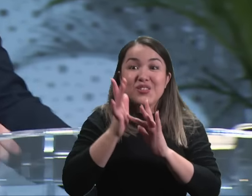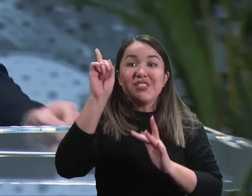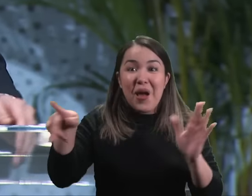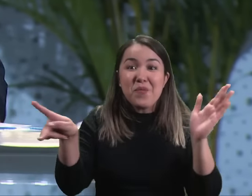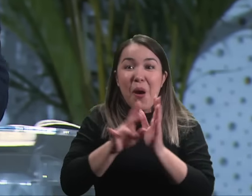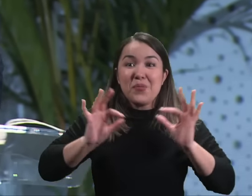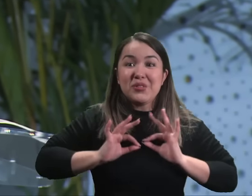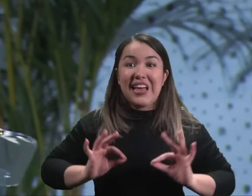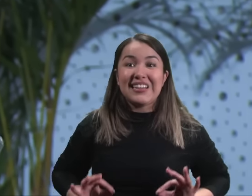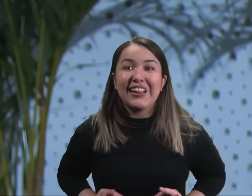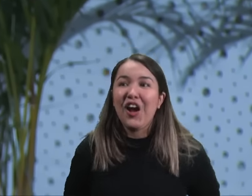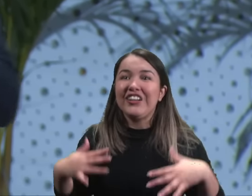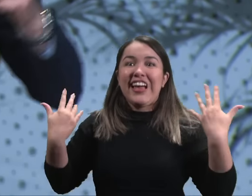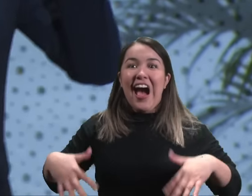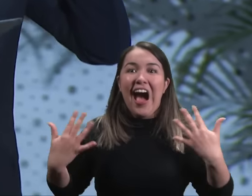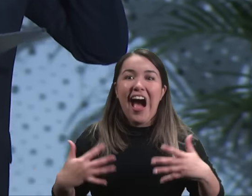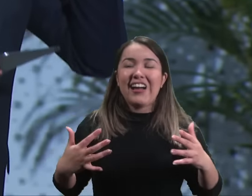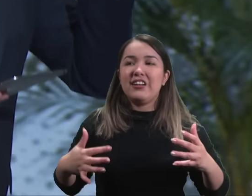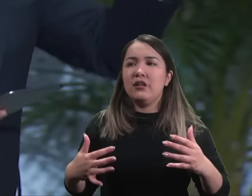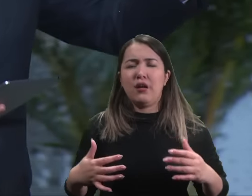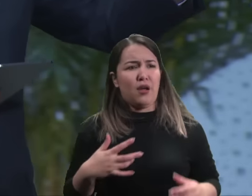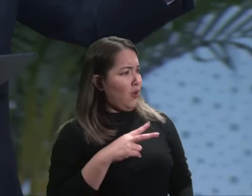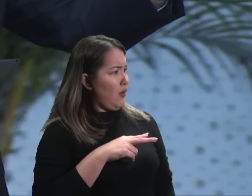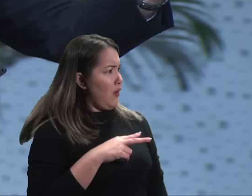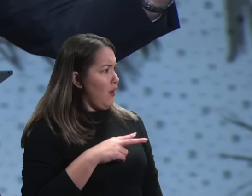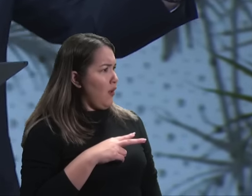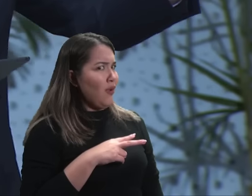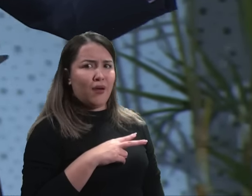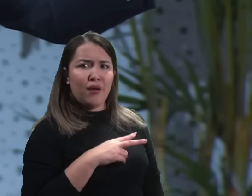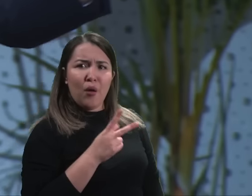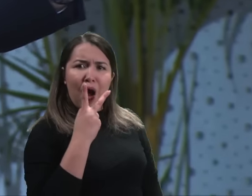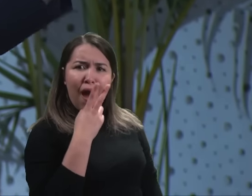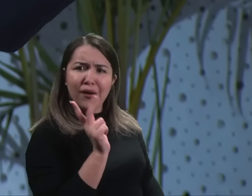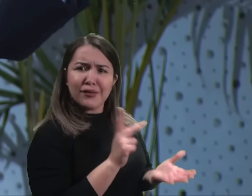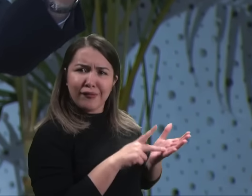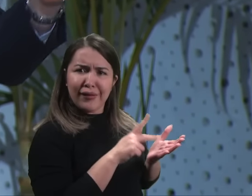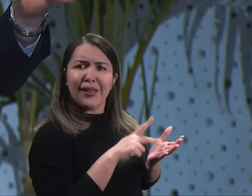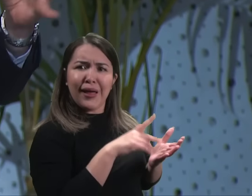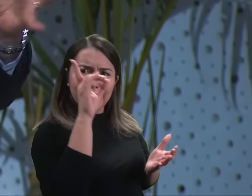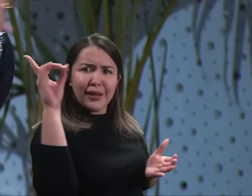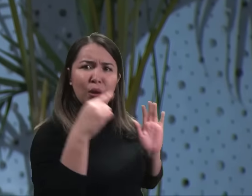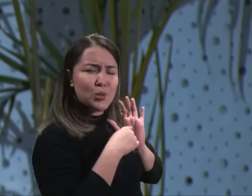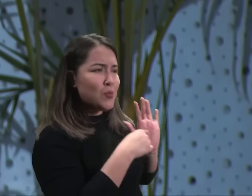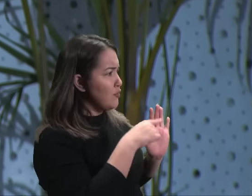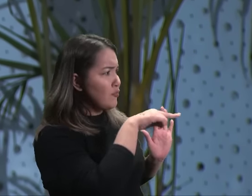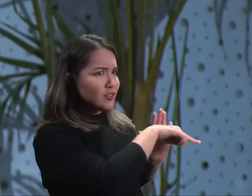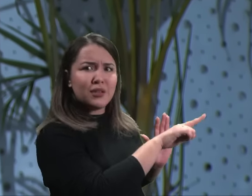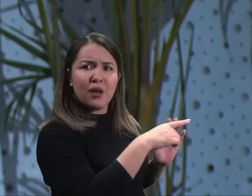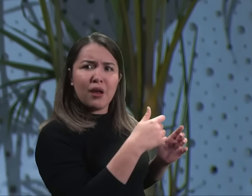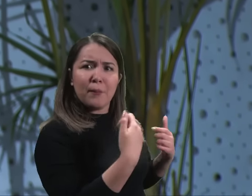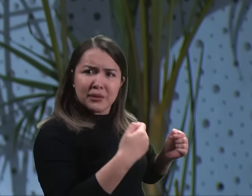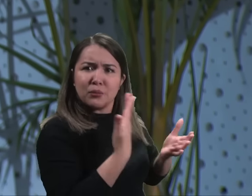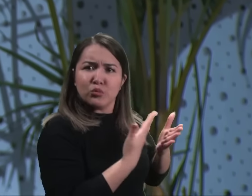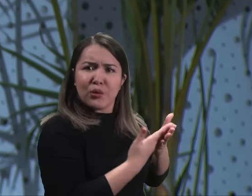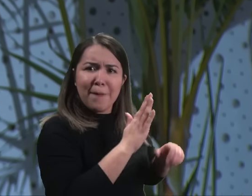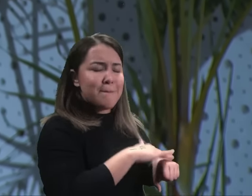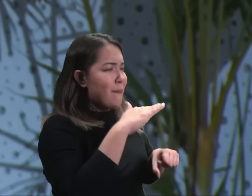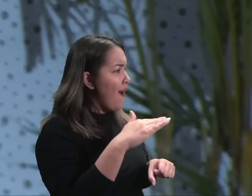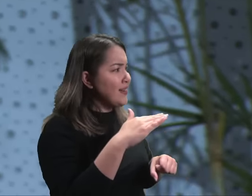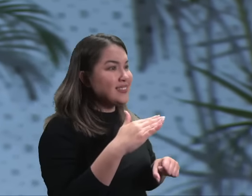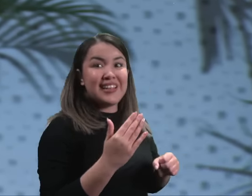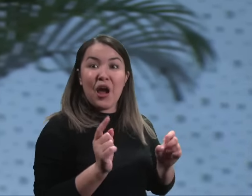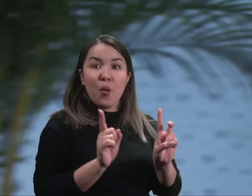kroer então olhou para ele disse assim bom isso parece ser de fato uma revelação de Deus Temos que estudar mais sobre isso e agora